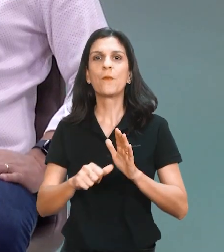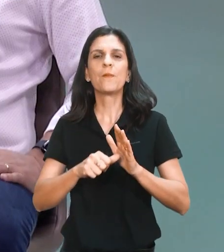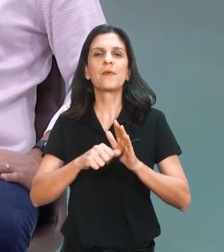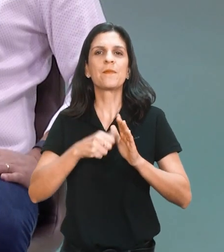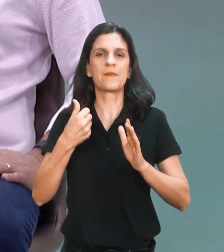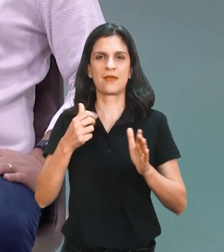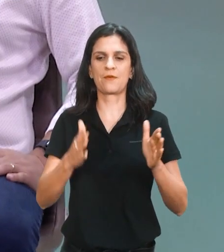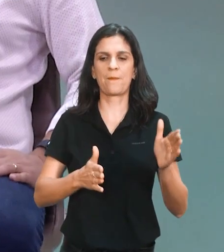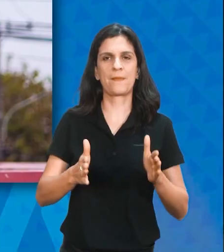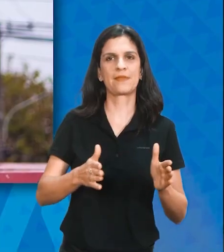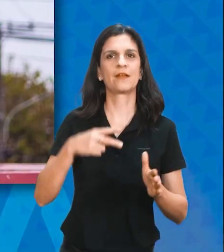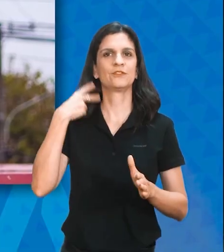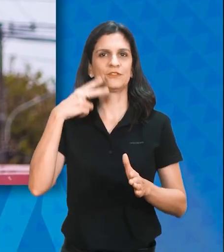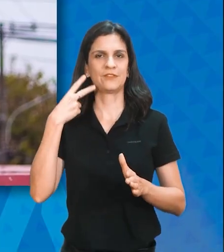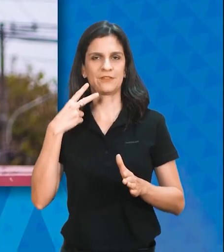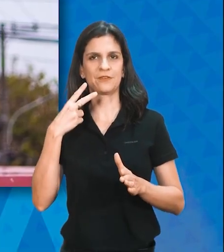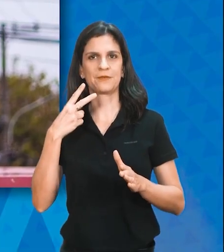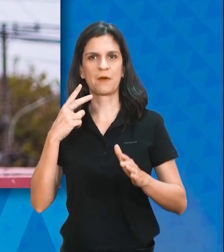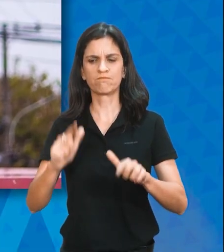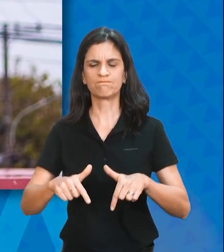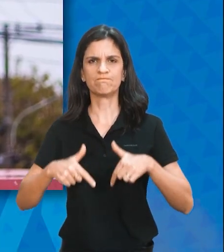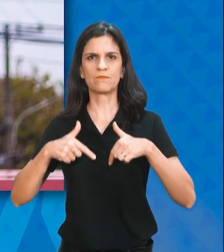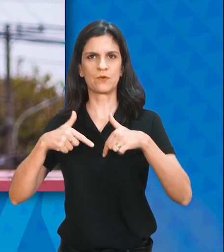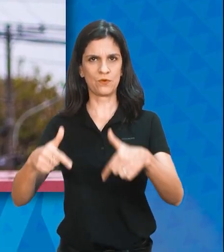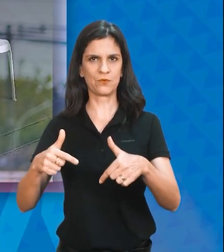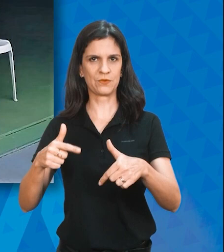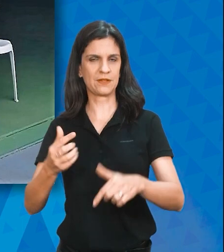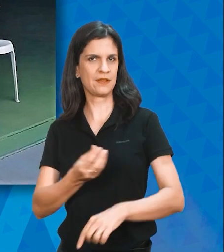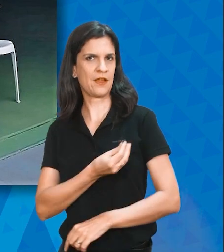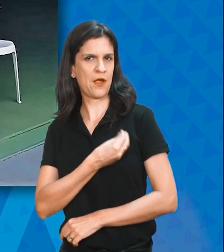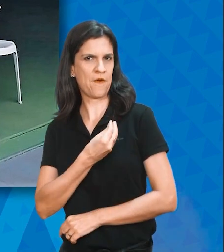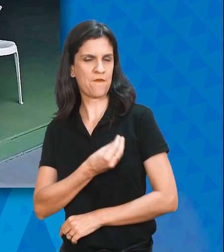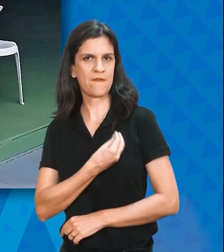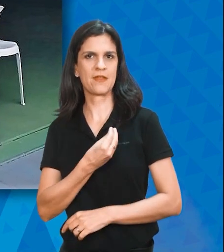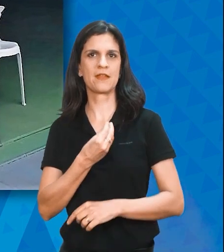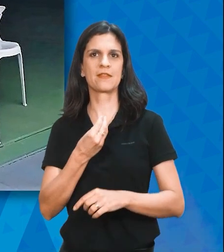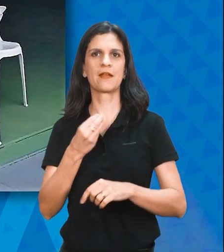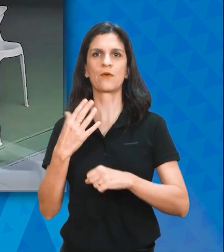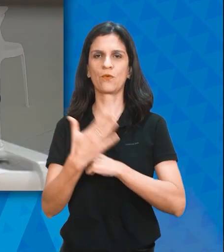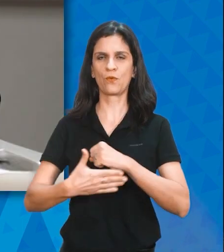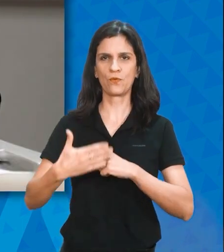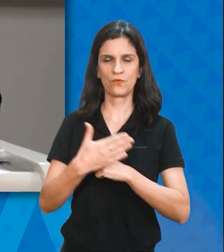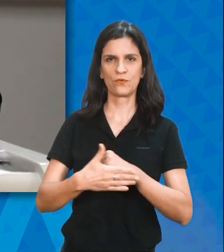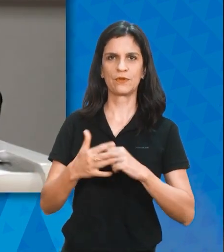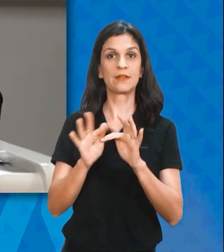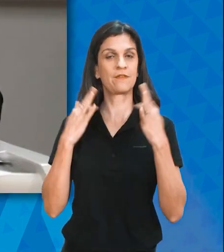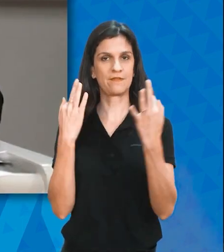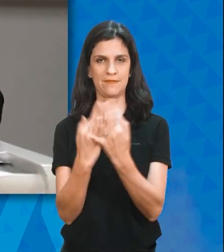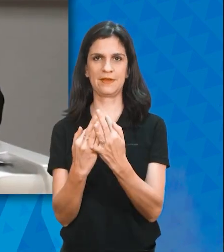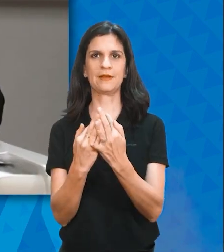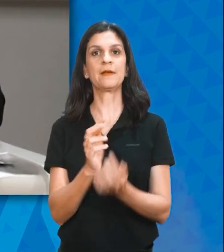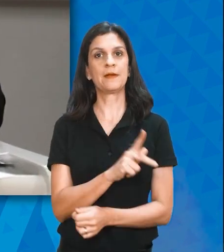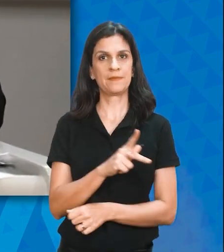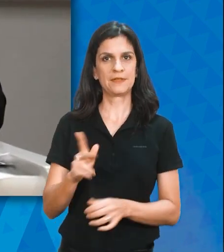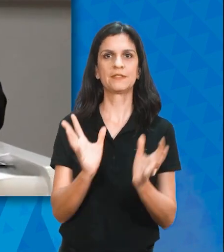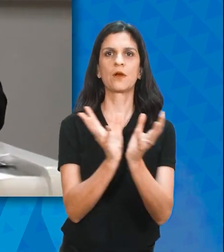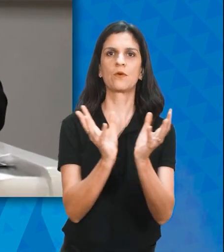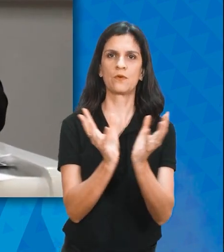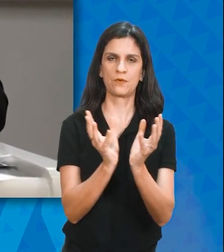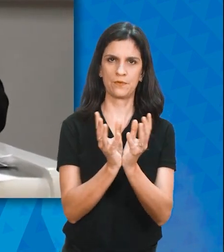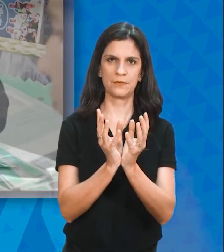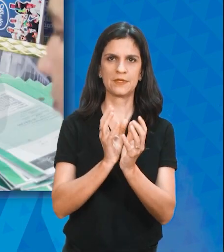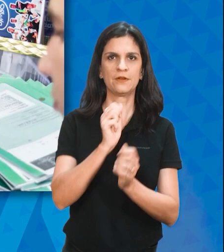seu primeiro mandato. O vereador é defensor das bandeiras da vida e da família. Atualmente é presidente da